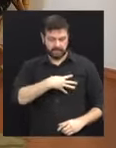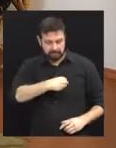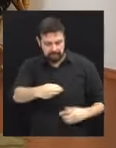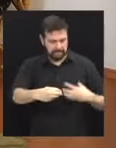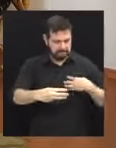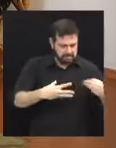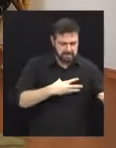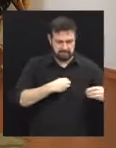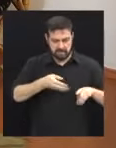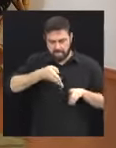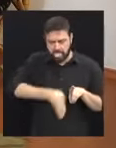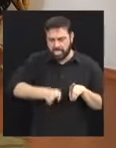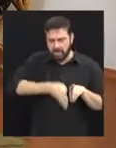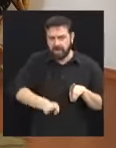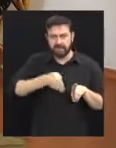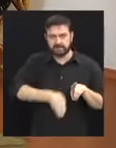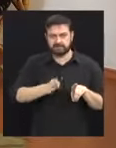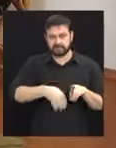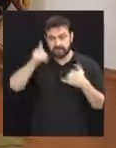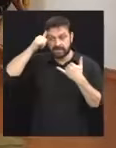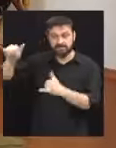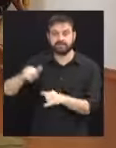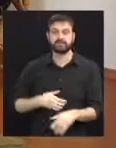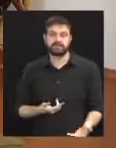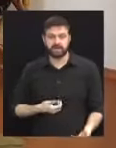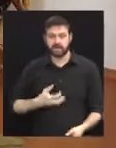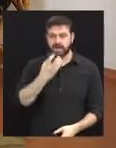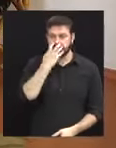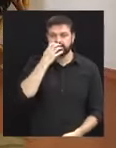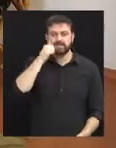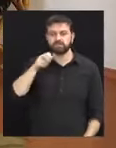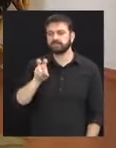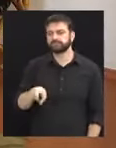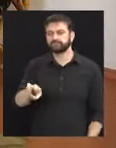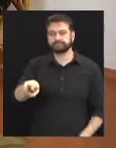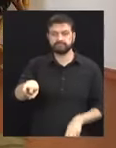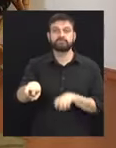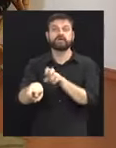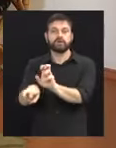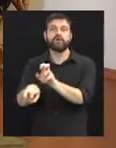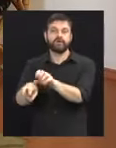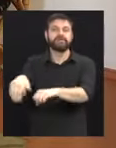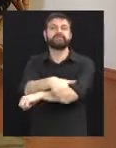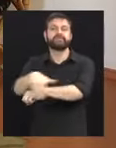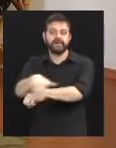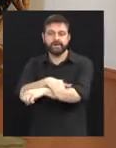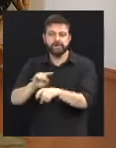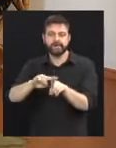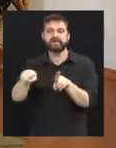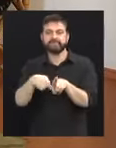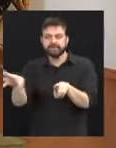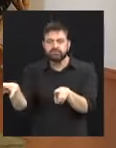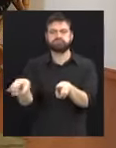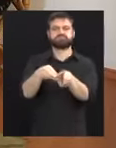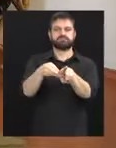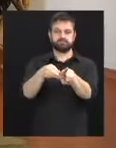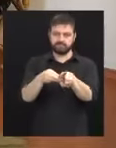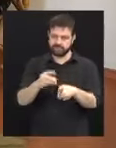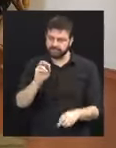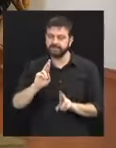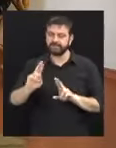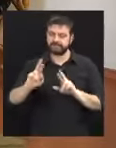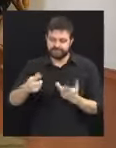filhotes, né? Indesejados. E às vezes está no cio e dentro de casa sai para dar uma voltinha, acontece, né? Bicho é diferente, né? Ele não